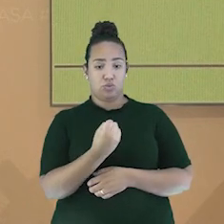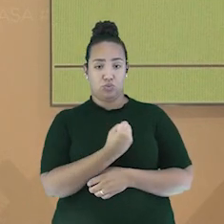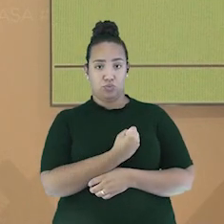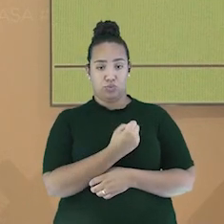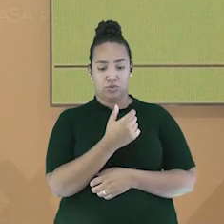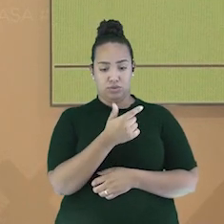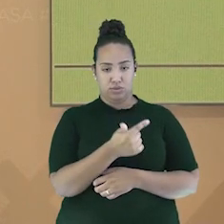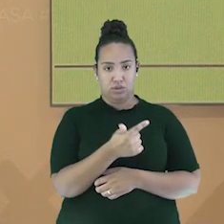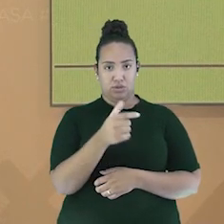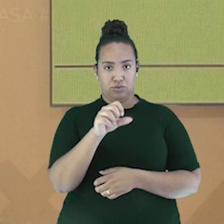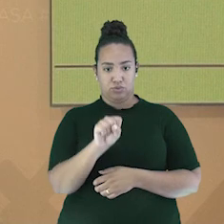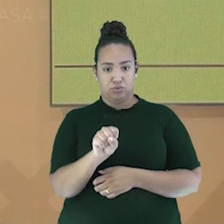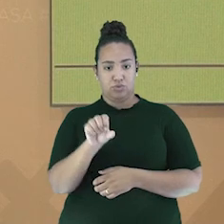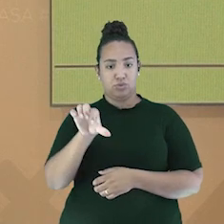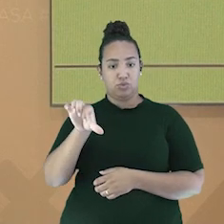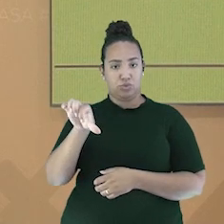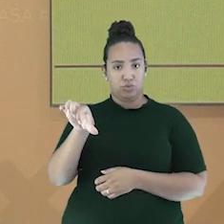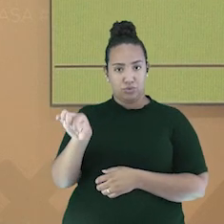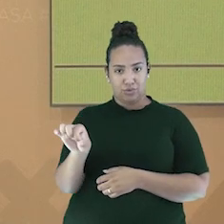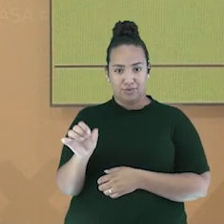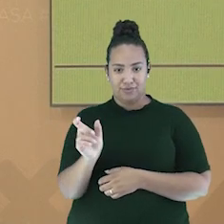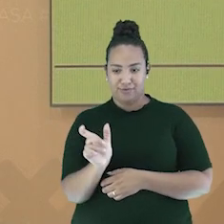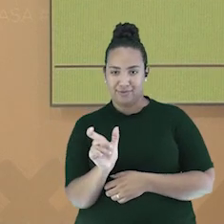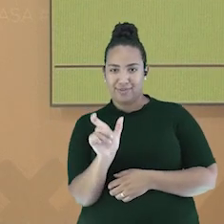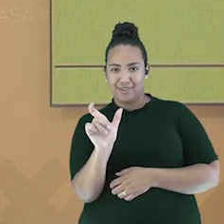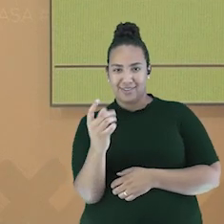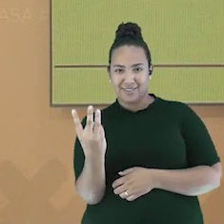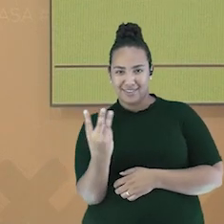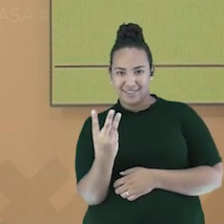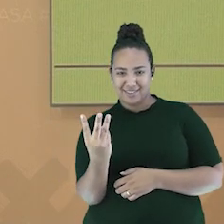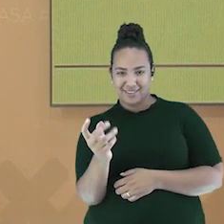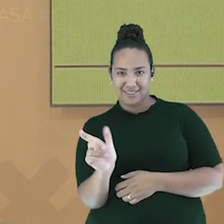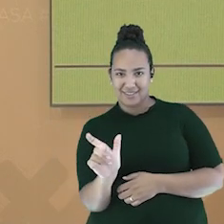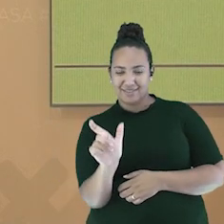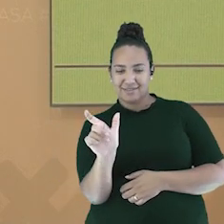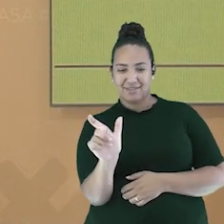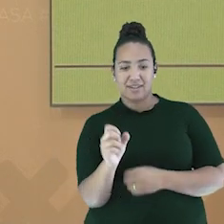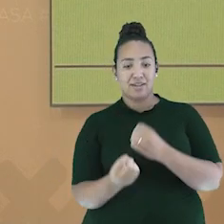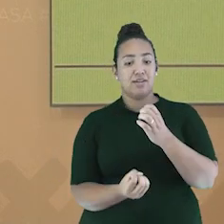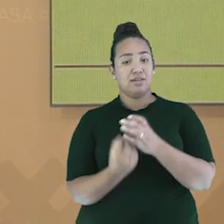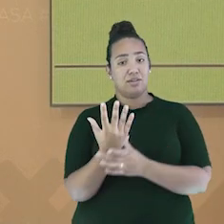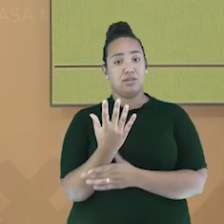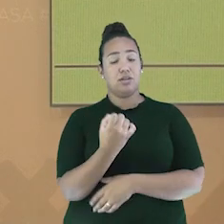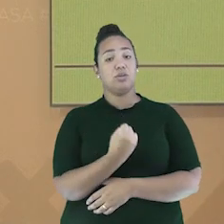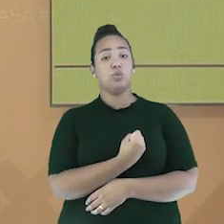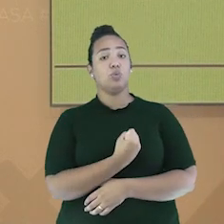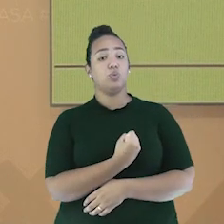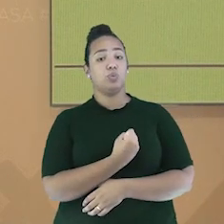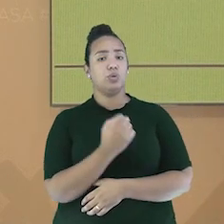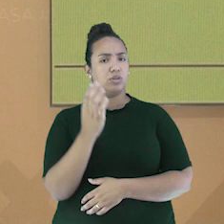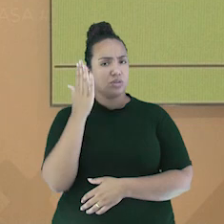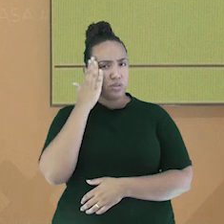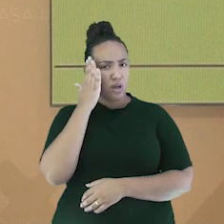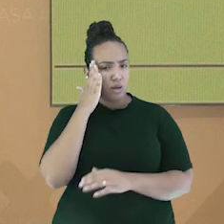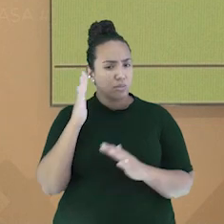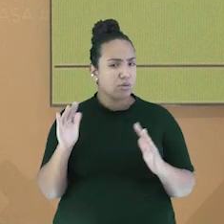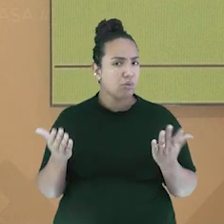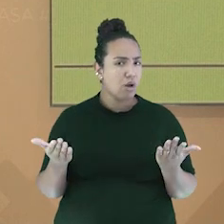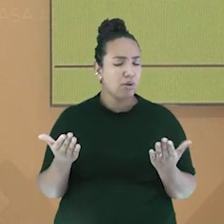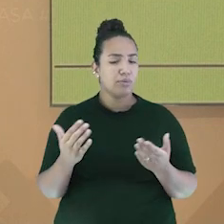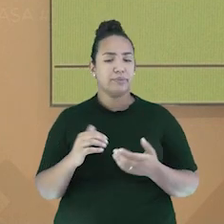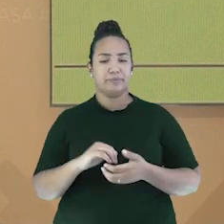8 e 9 os últimos algarismos dessa sequência formamos um número Você sabe qual é esse número